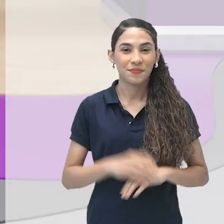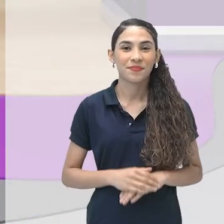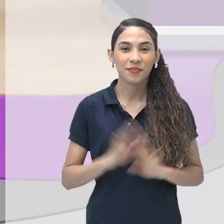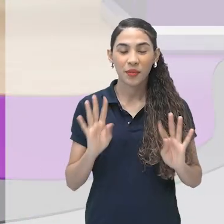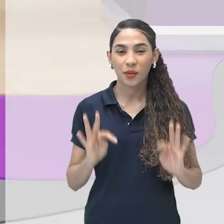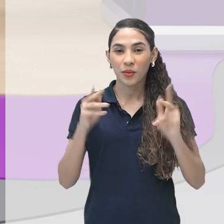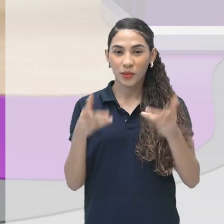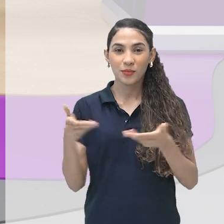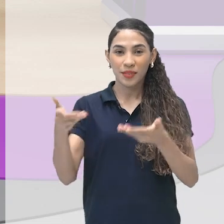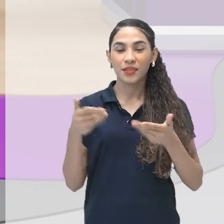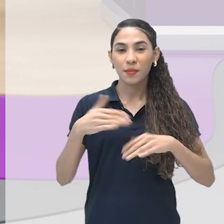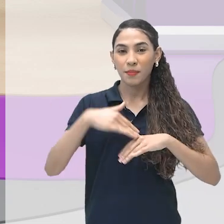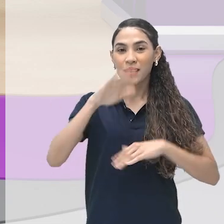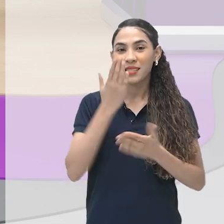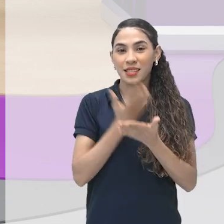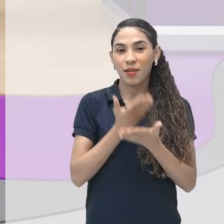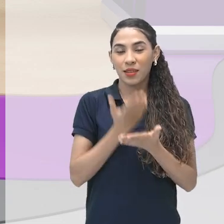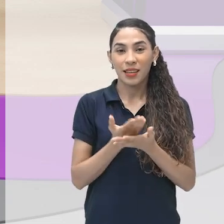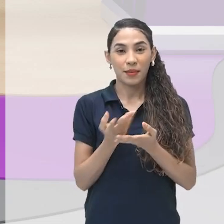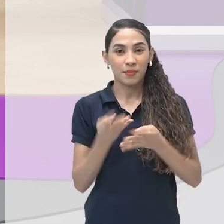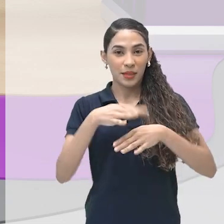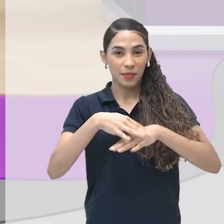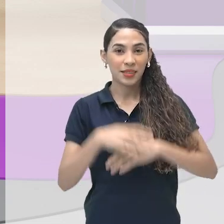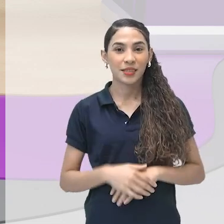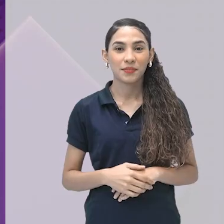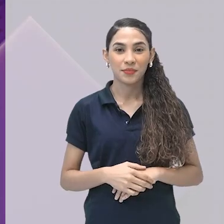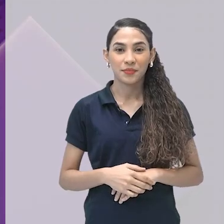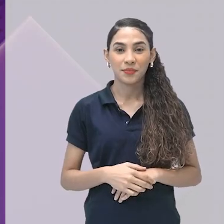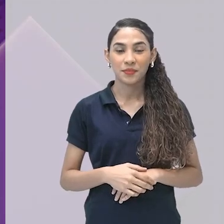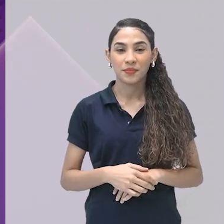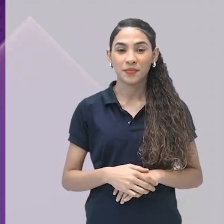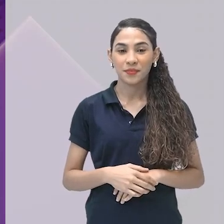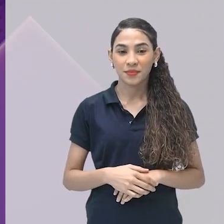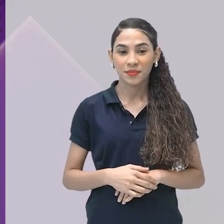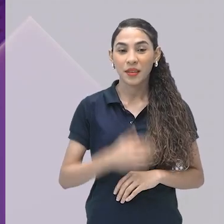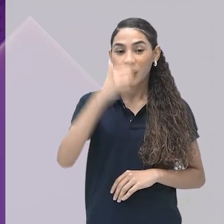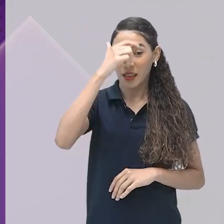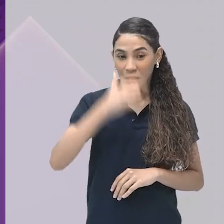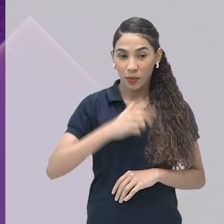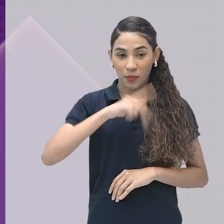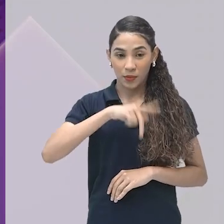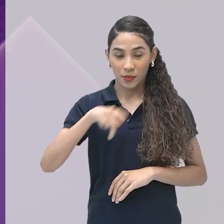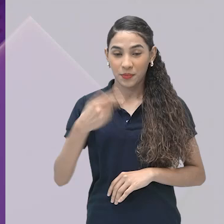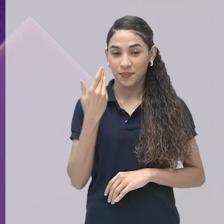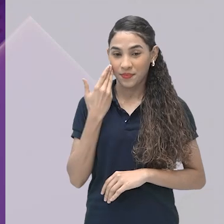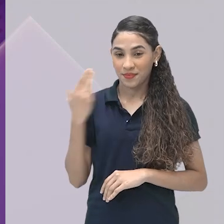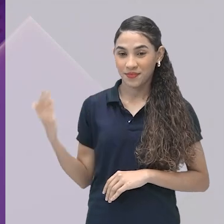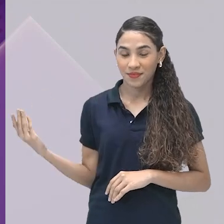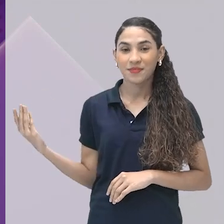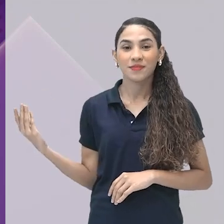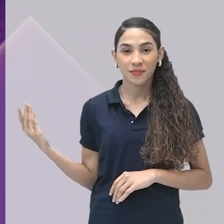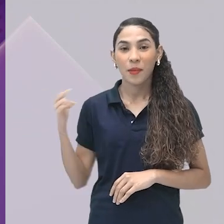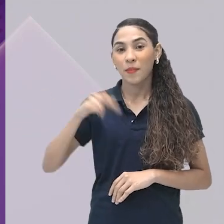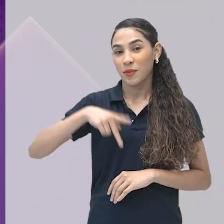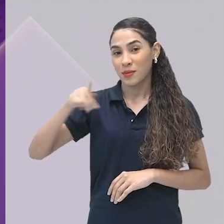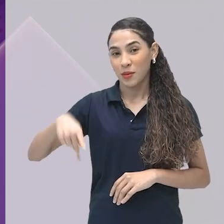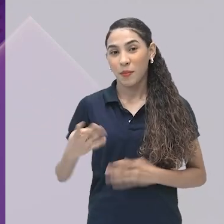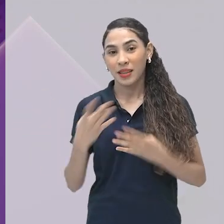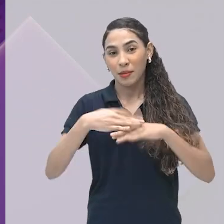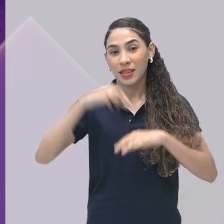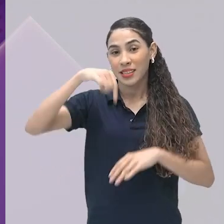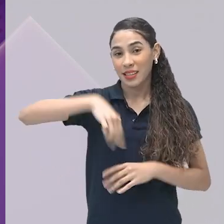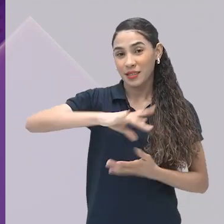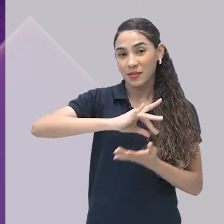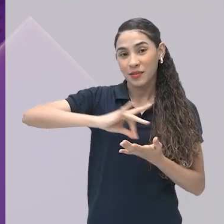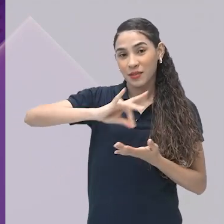sejam todos bem-vindos a mais uma aula do Componente de Matemática. Eu sou o professor Aniel Santos, professor de matemática aqui do